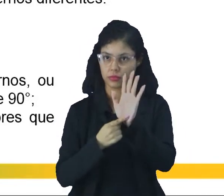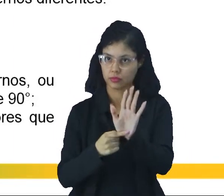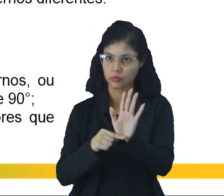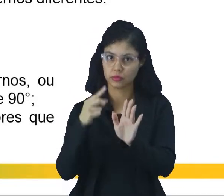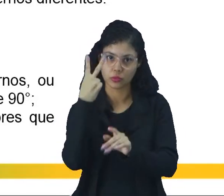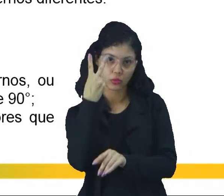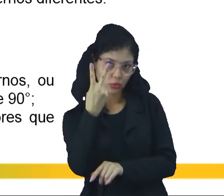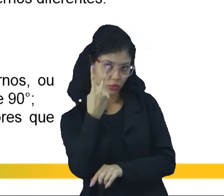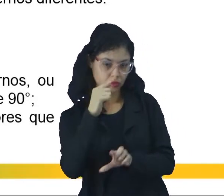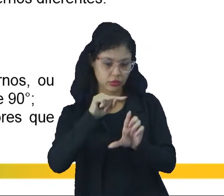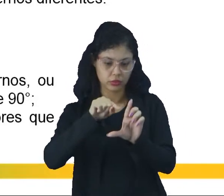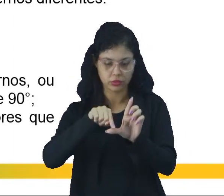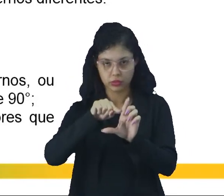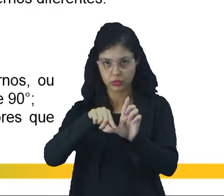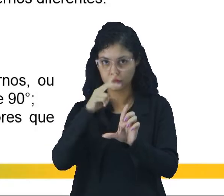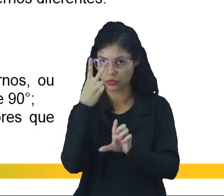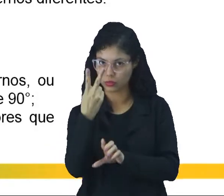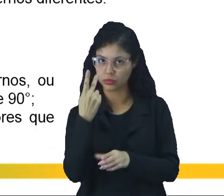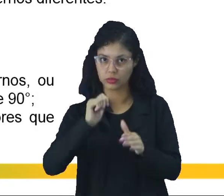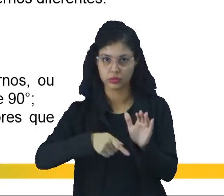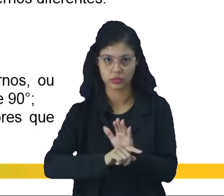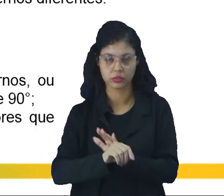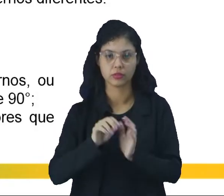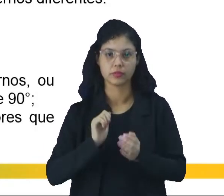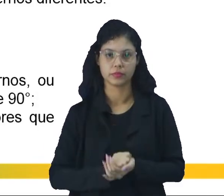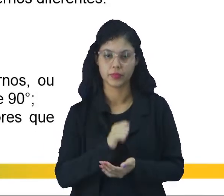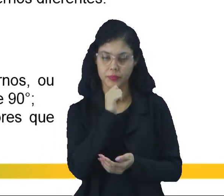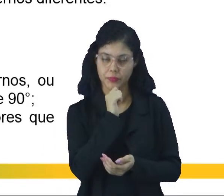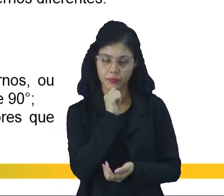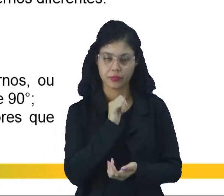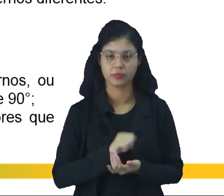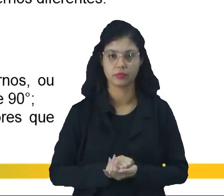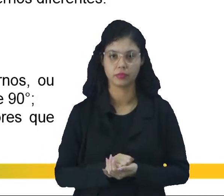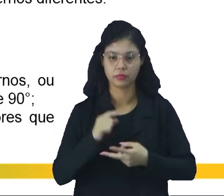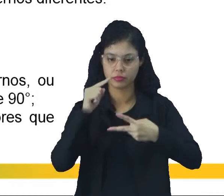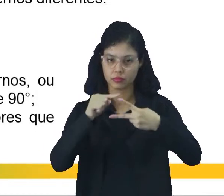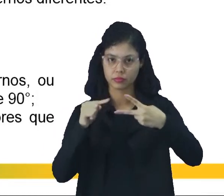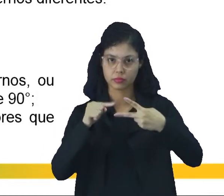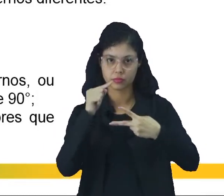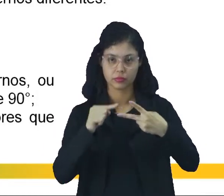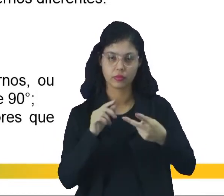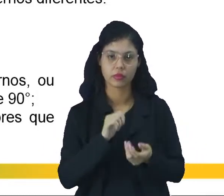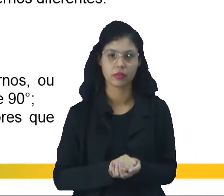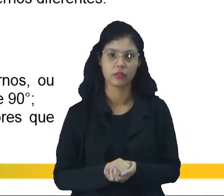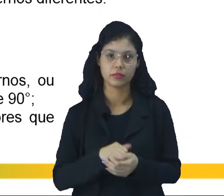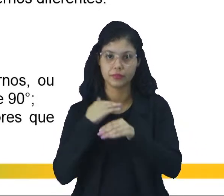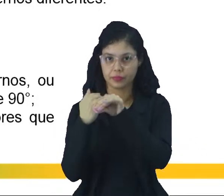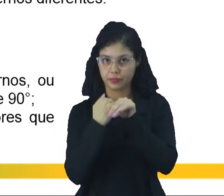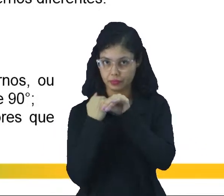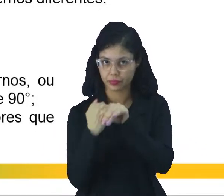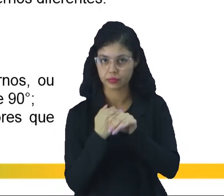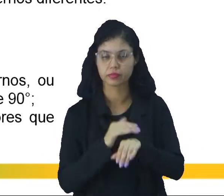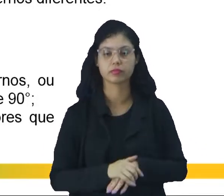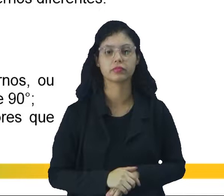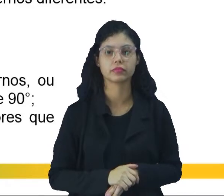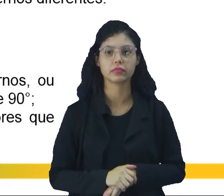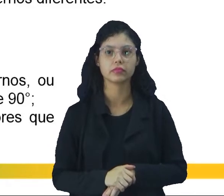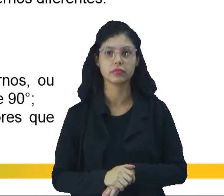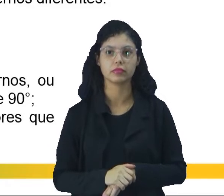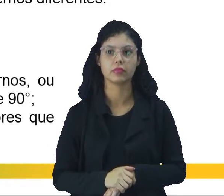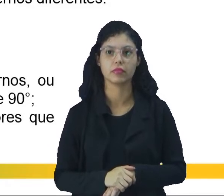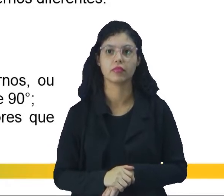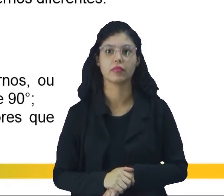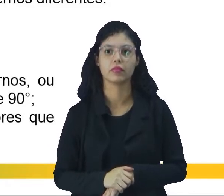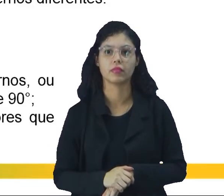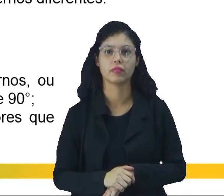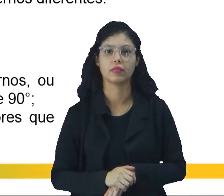só 2 lados e 2 ângulos internos congruentes. Quer dizer o quê? 2 lados e 2 ângulos iguais. 3